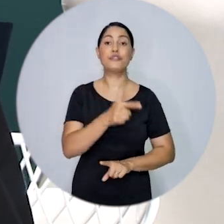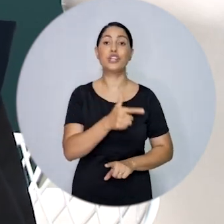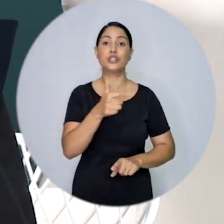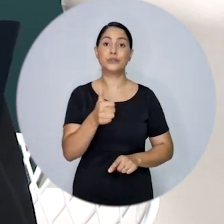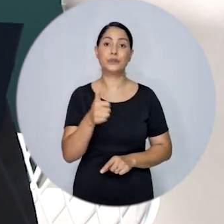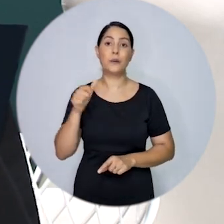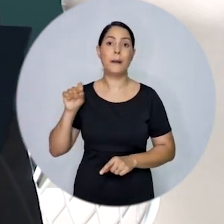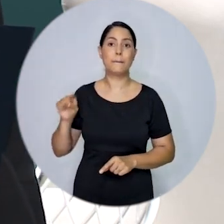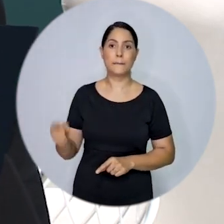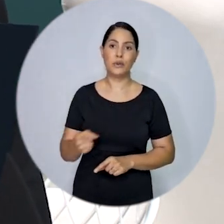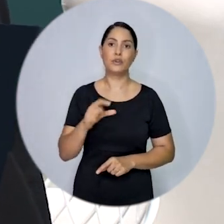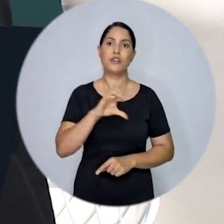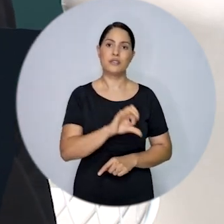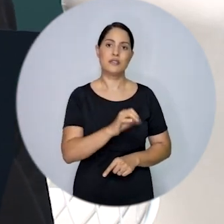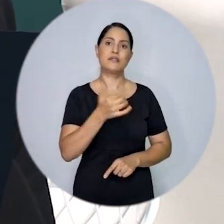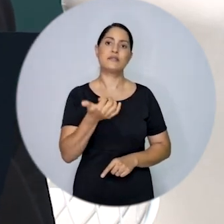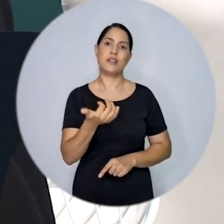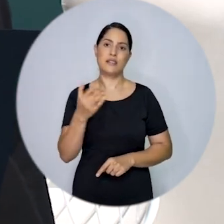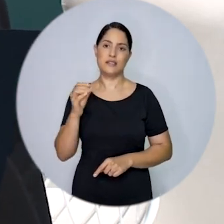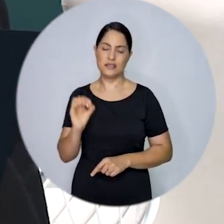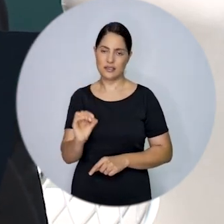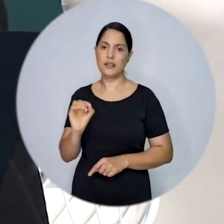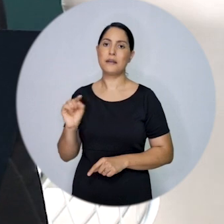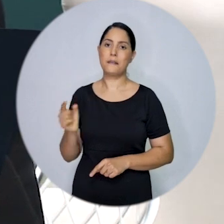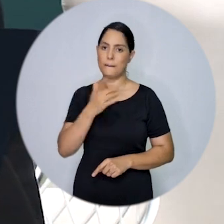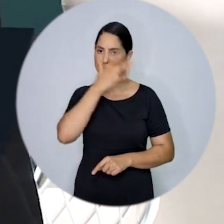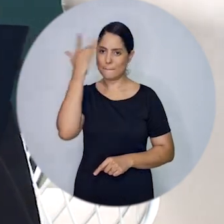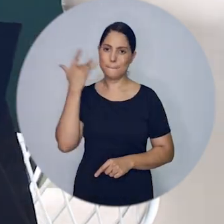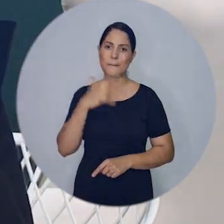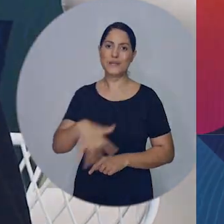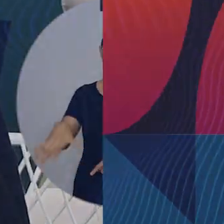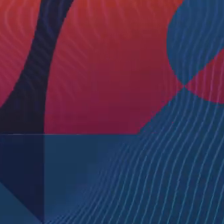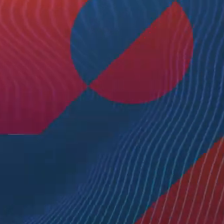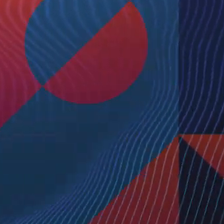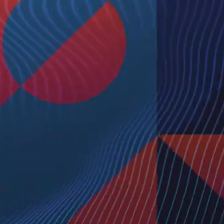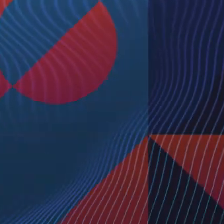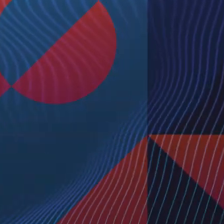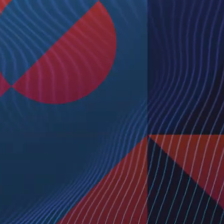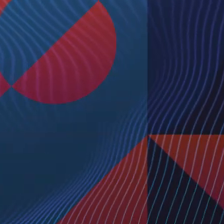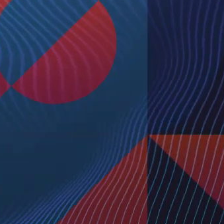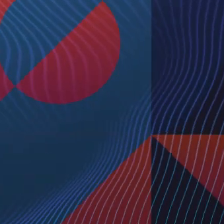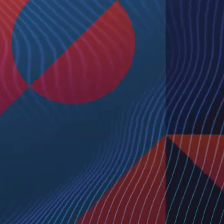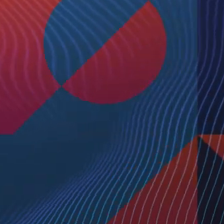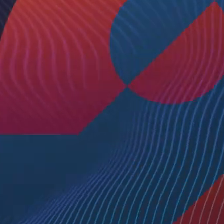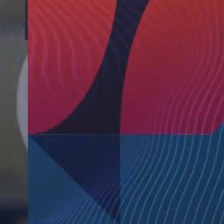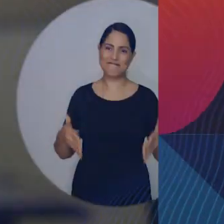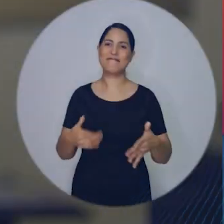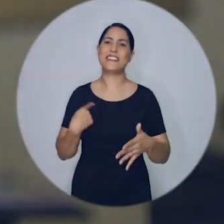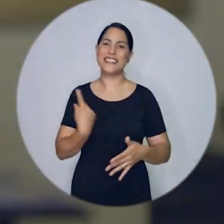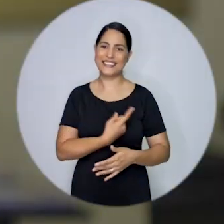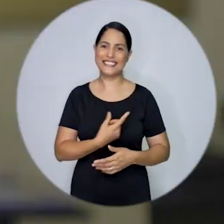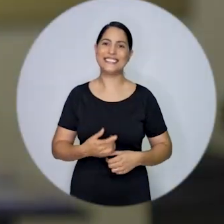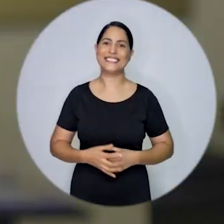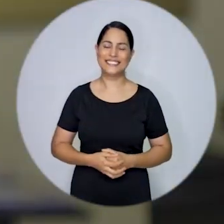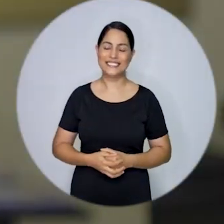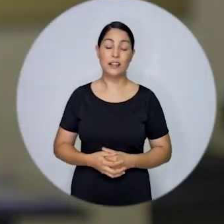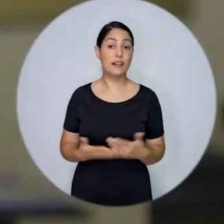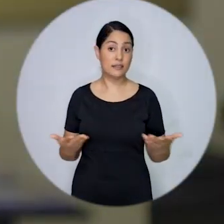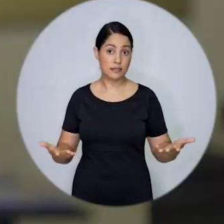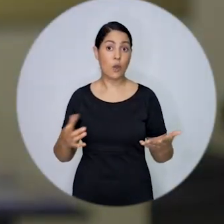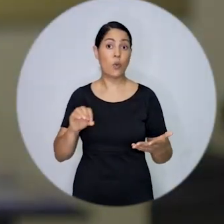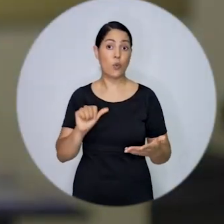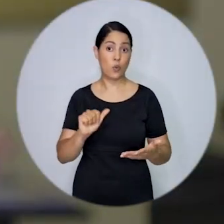de 21.960 pessoas do maior evento de congresso da área jurídica. A Ordem dos Advogados do